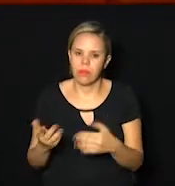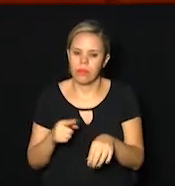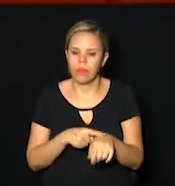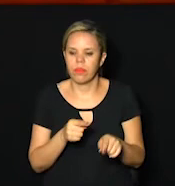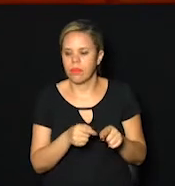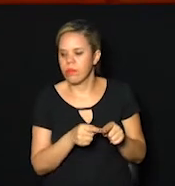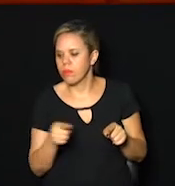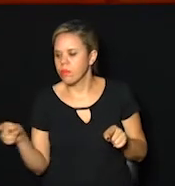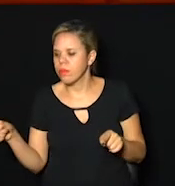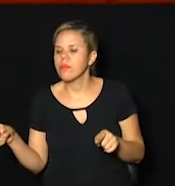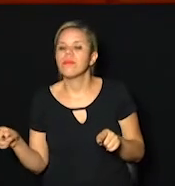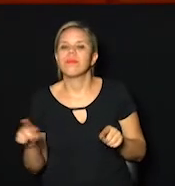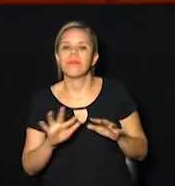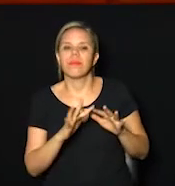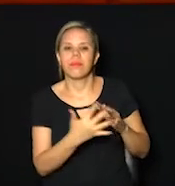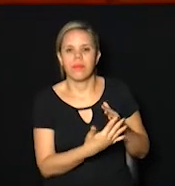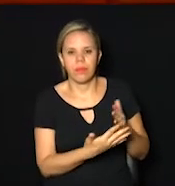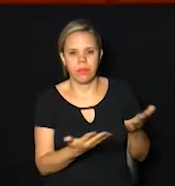um momento em